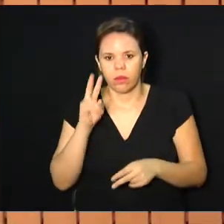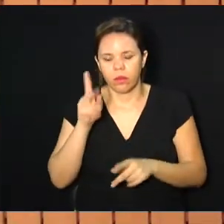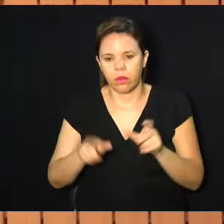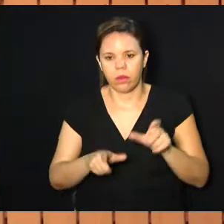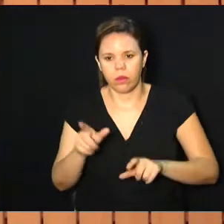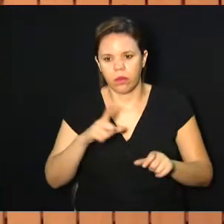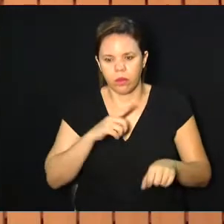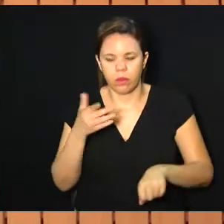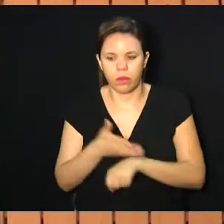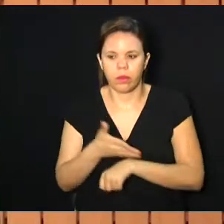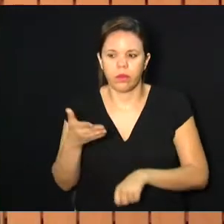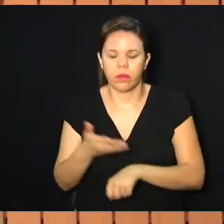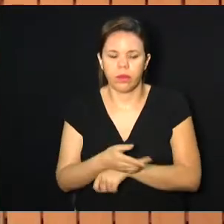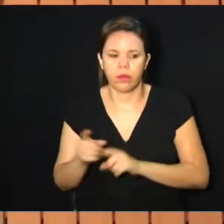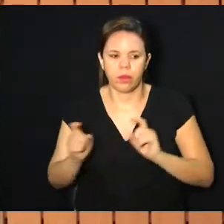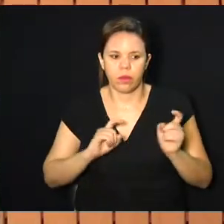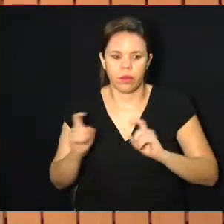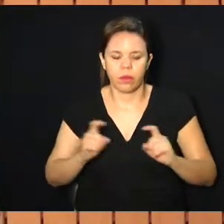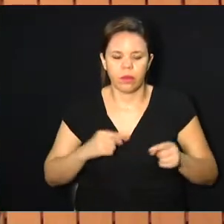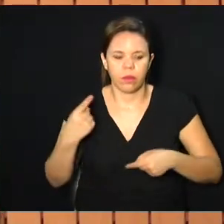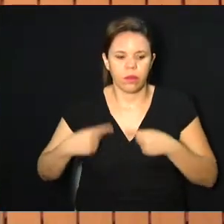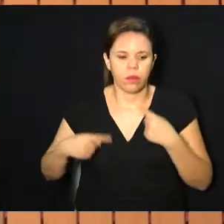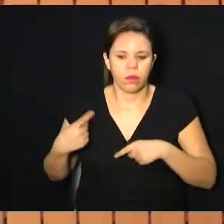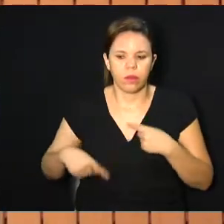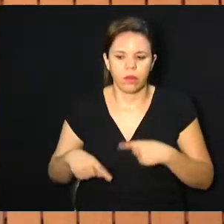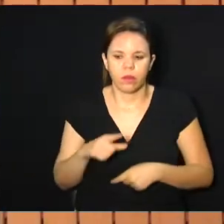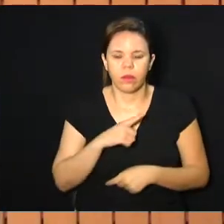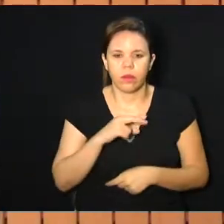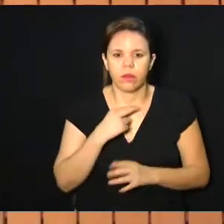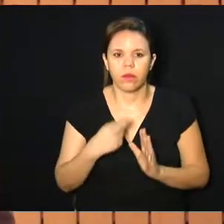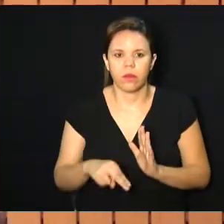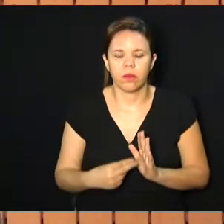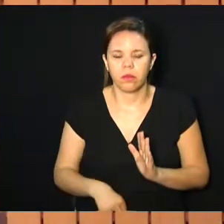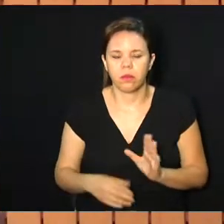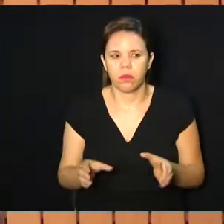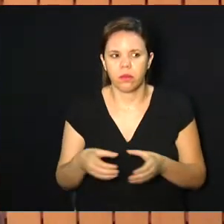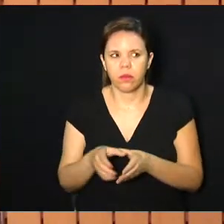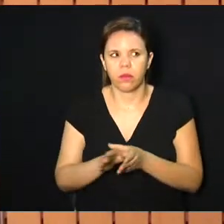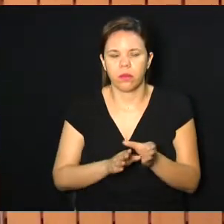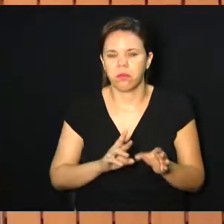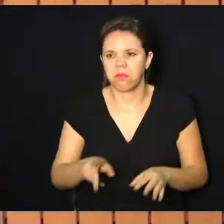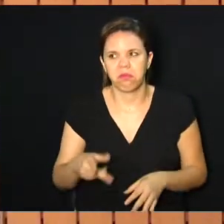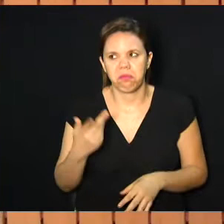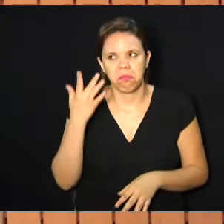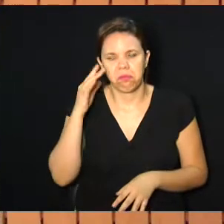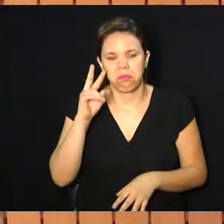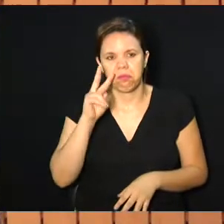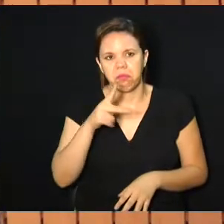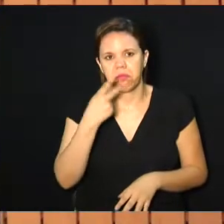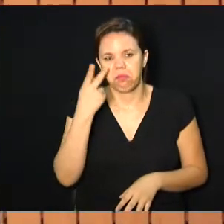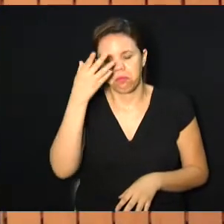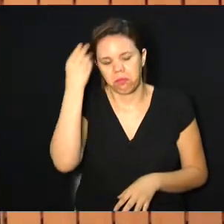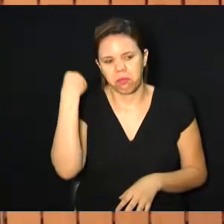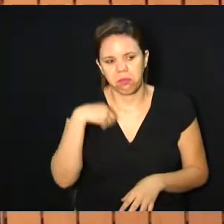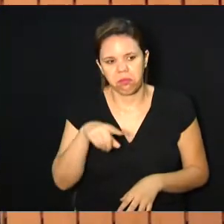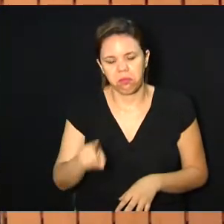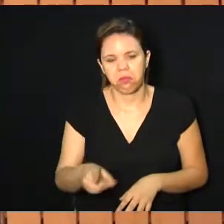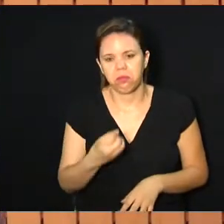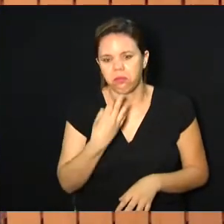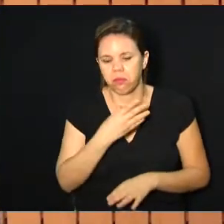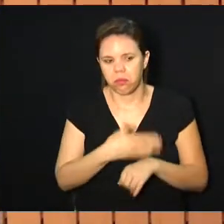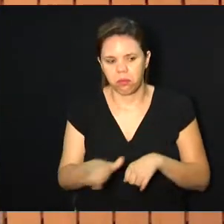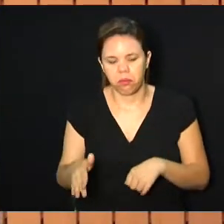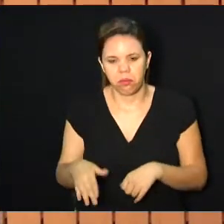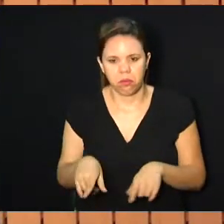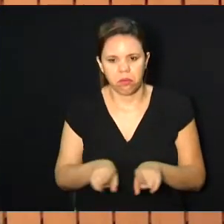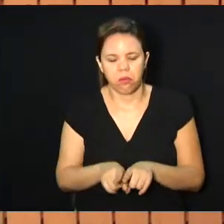possam participar das reuniões, dos debates. Tem um nome lá, não chama conselho, tem um outro nome lá que eu esqueci agora, mas é uma boa prática